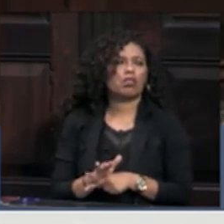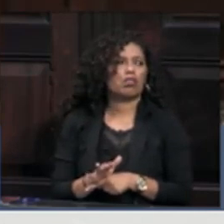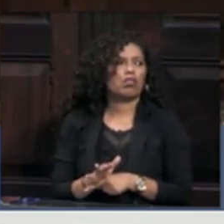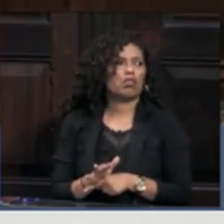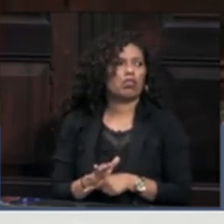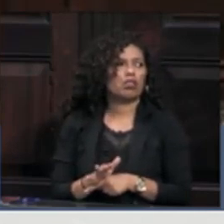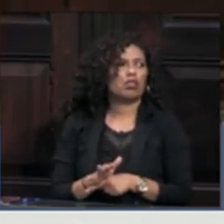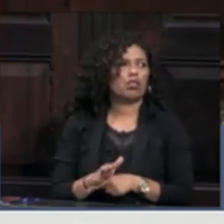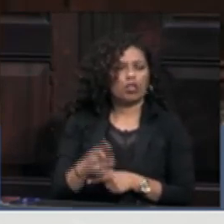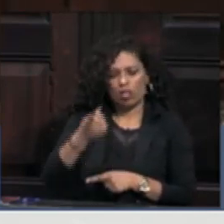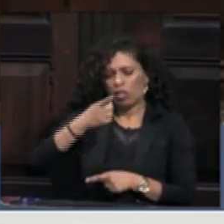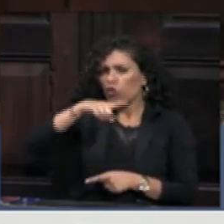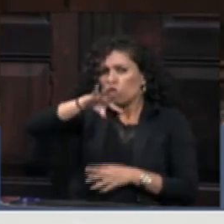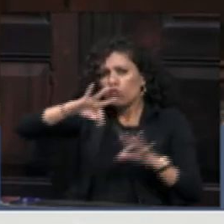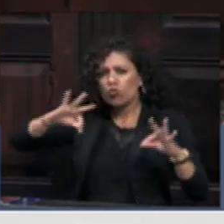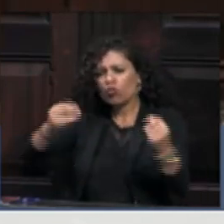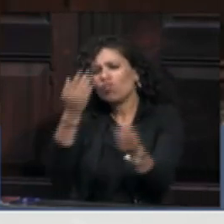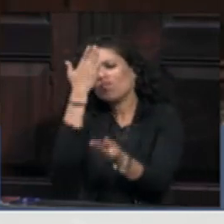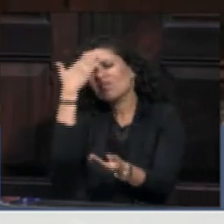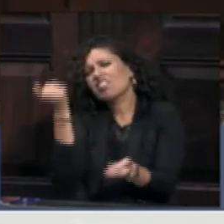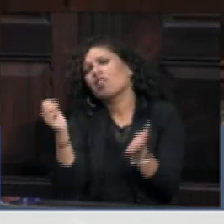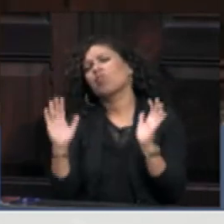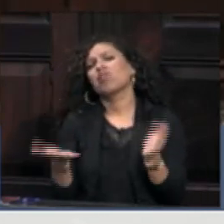já compreenderam